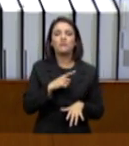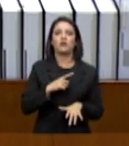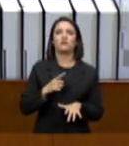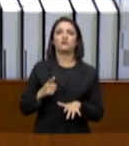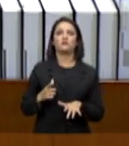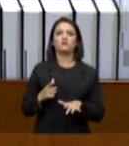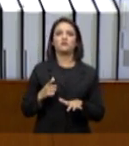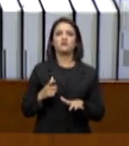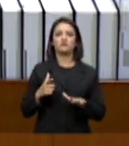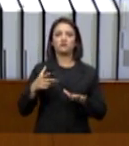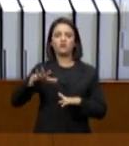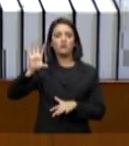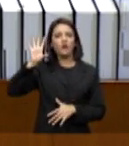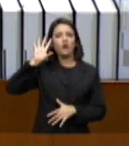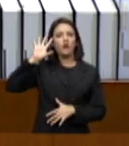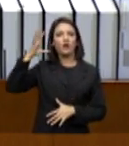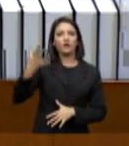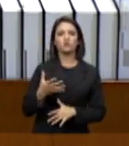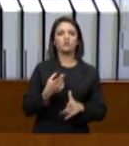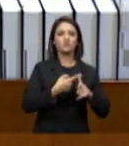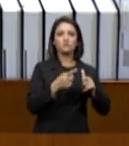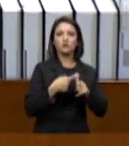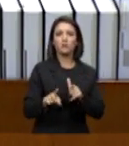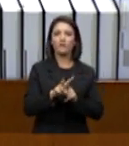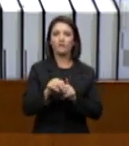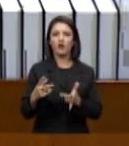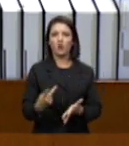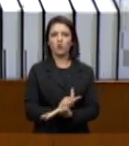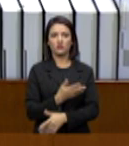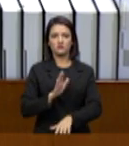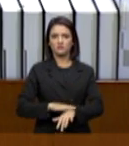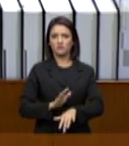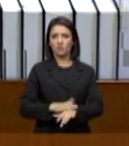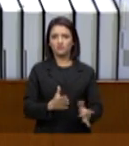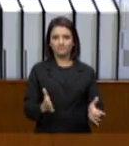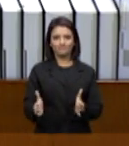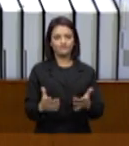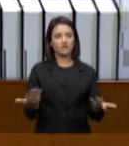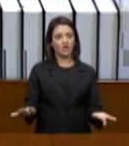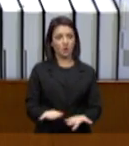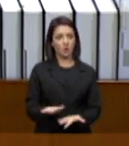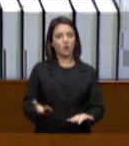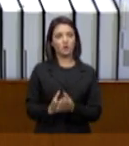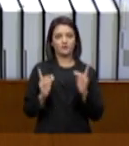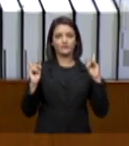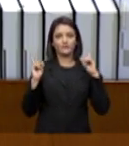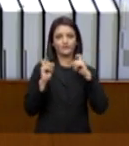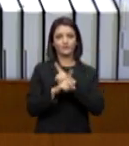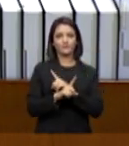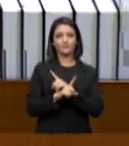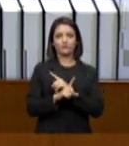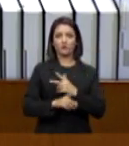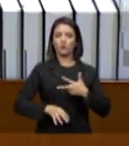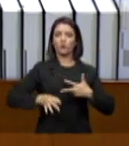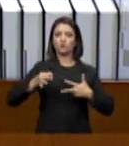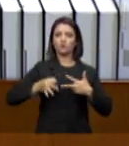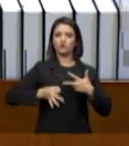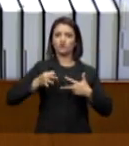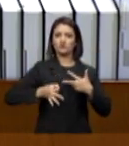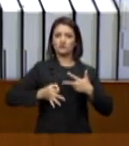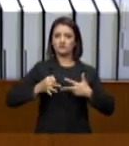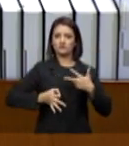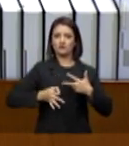que surgirão nesse delicado período e o poder judiciário é um poder de